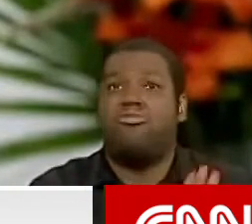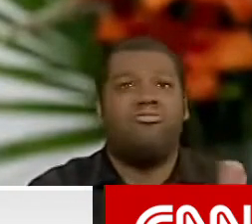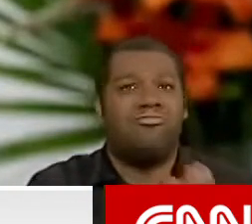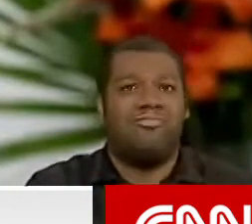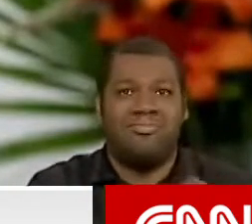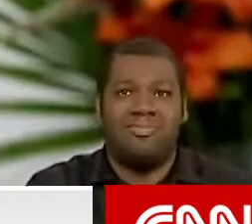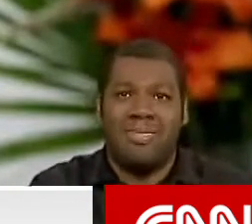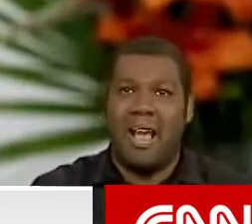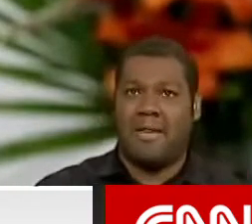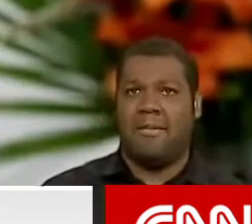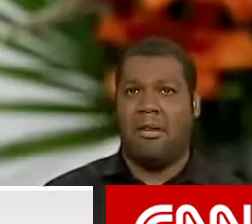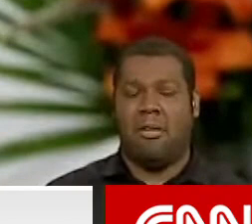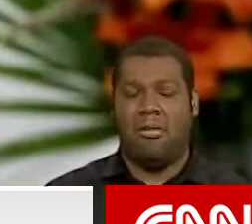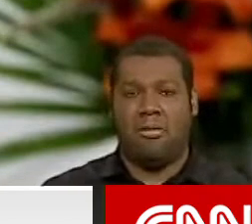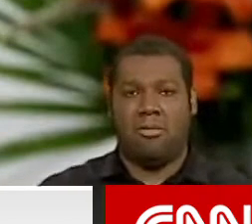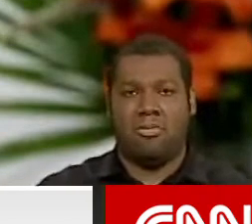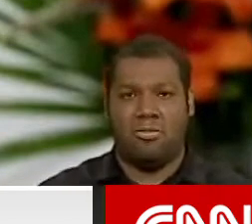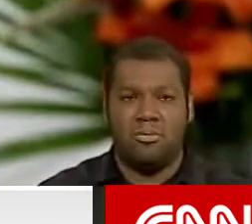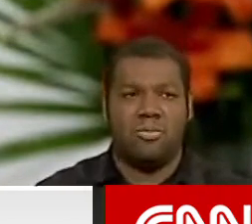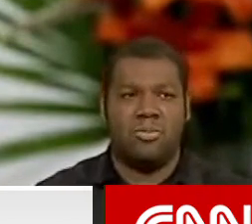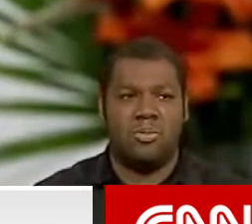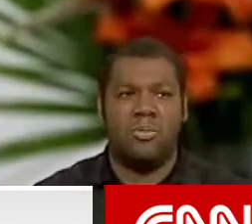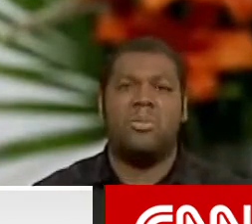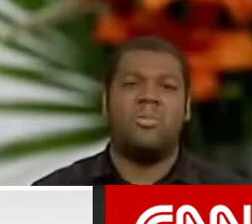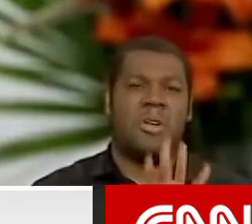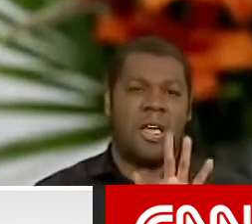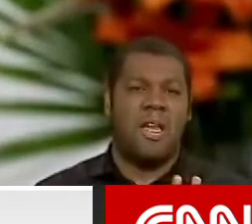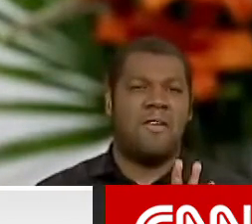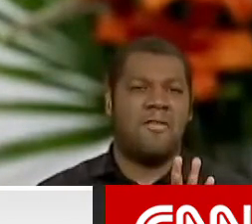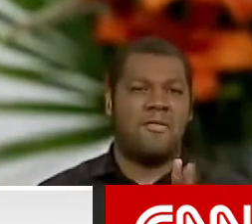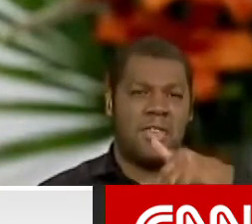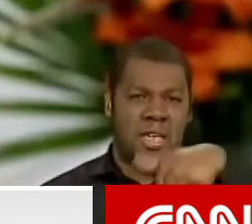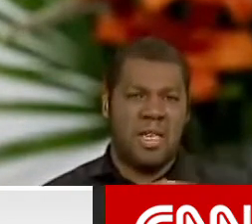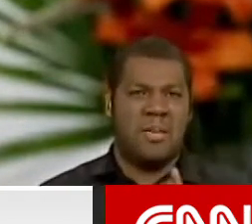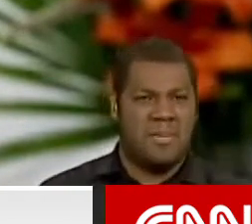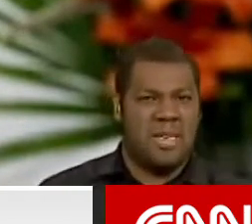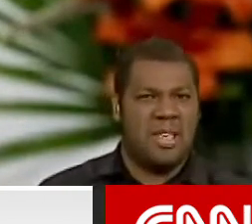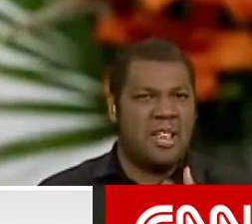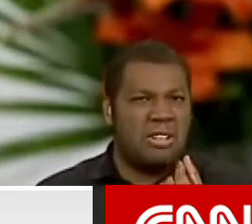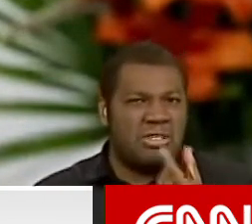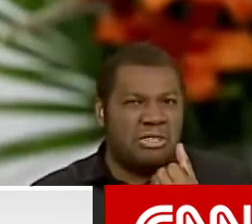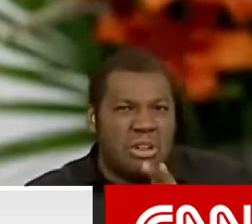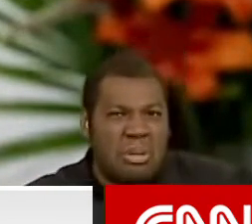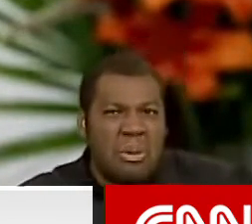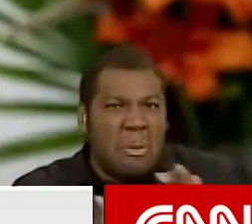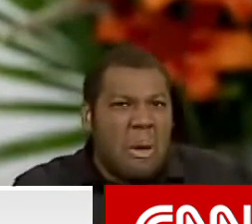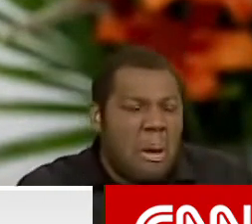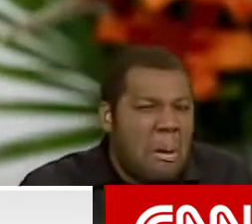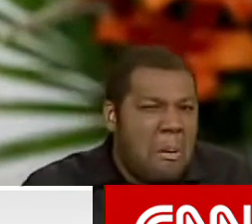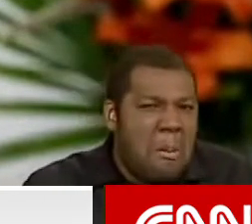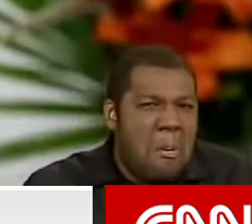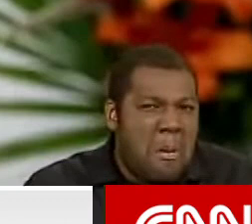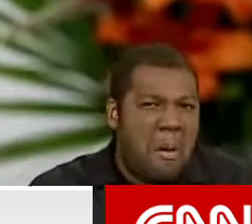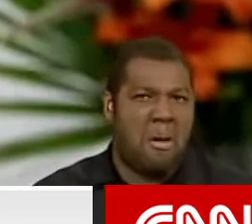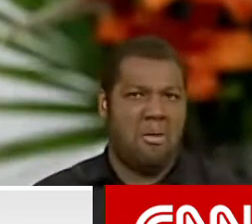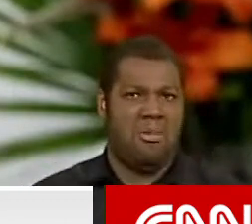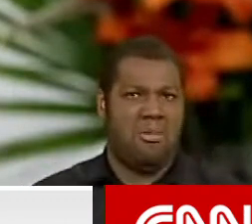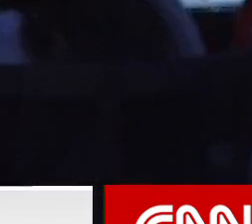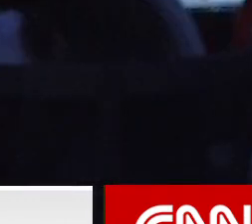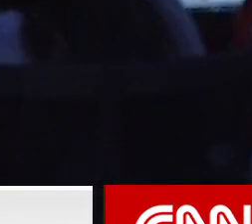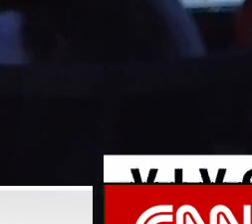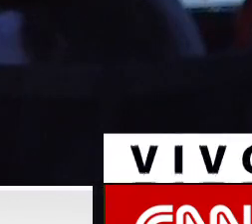ajuda. O dinheiro que ele põe lá é quase como se fosse um capricho. O país fica preso aquilo e não consegue